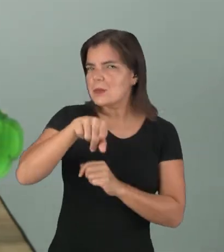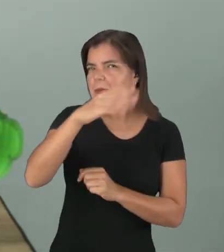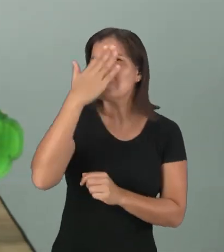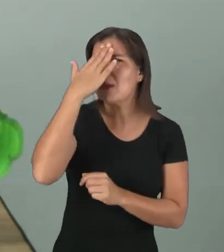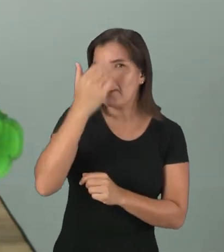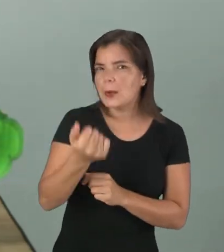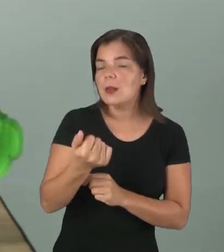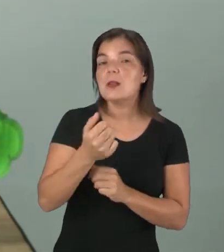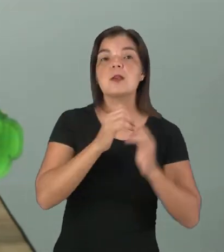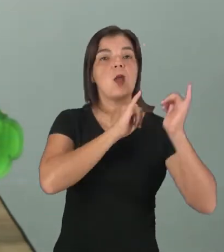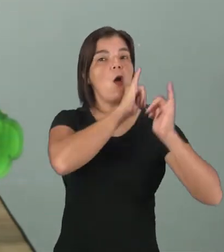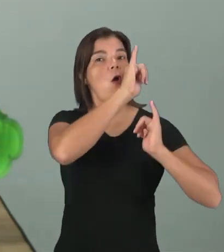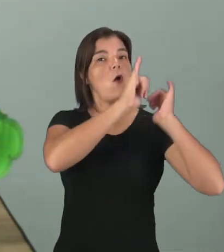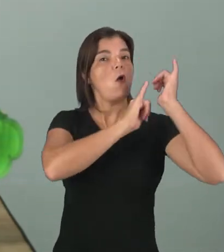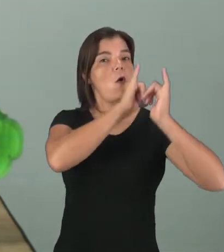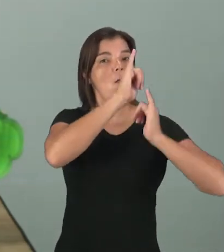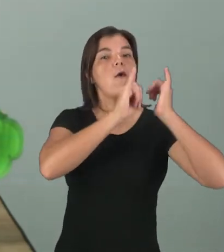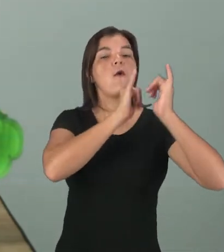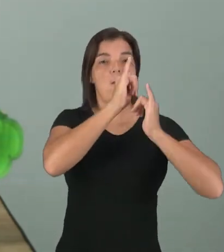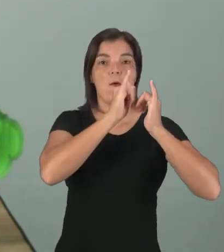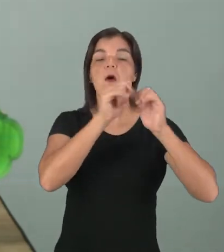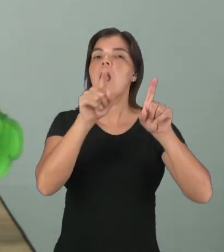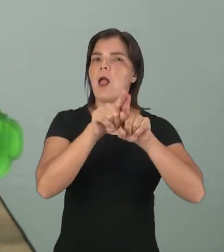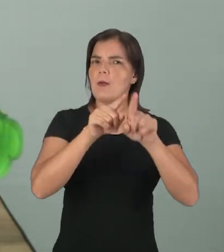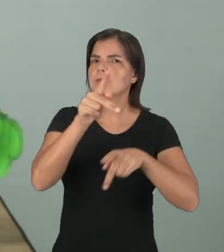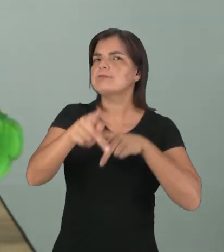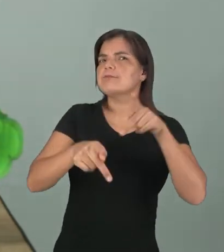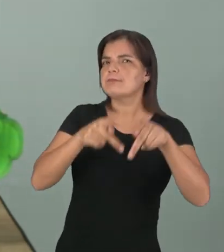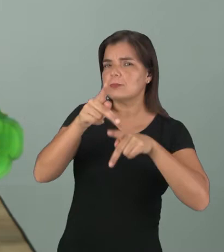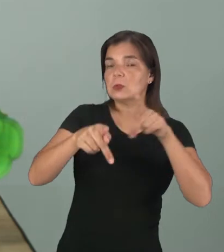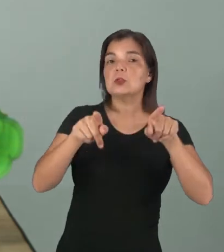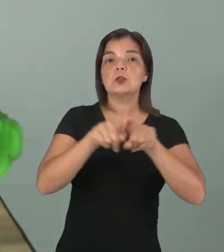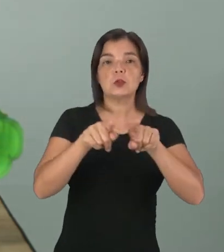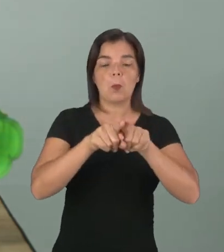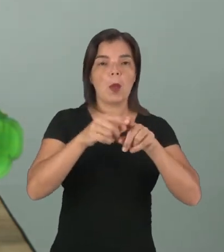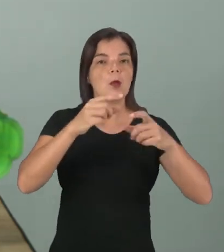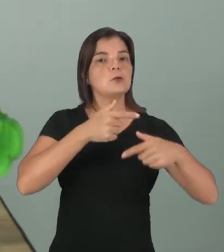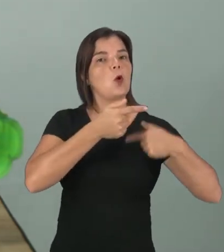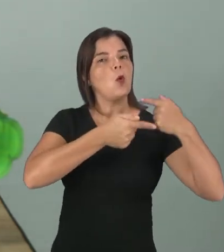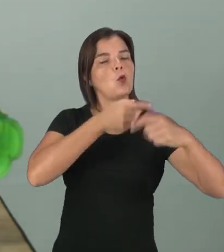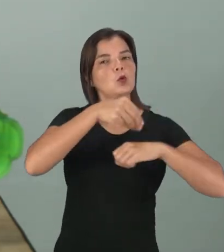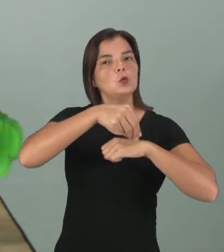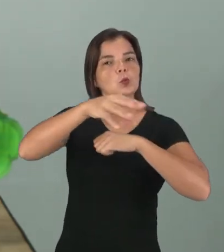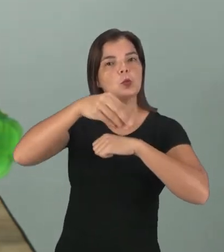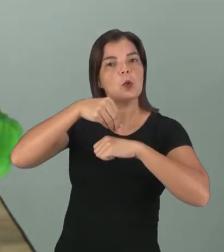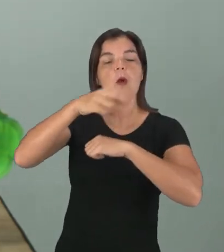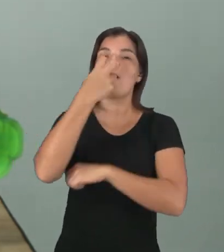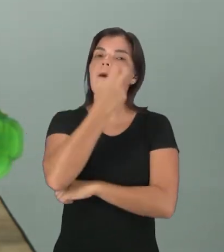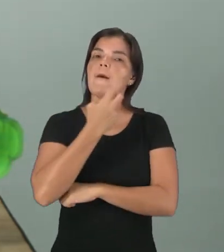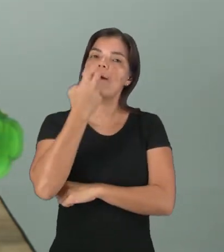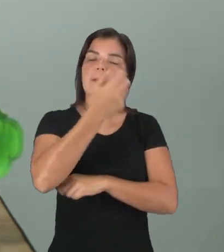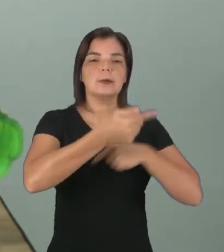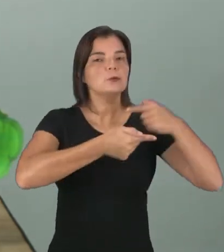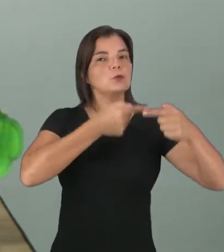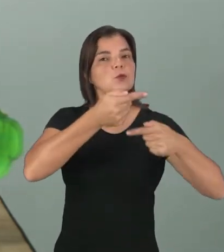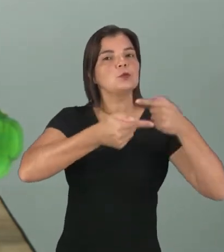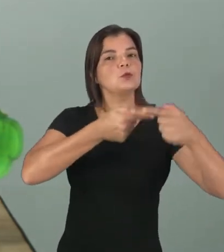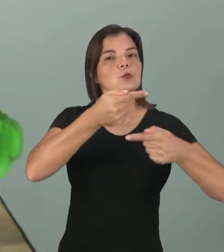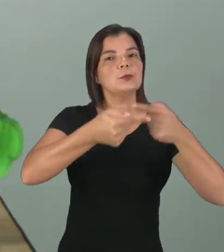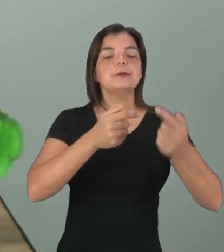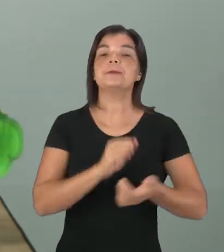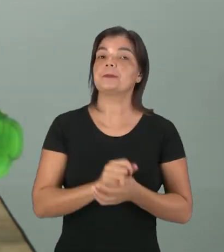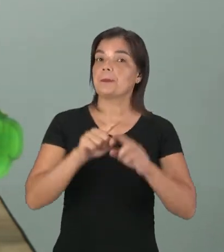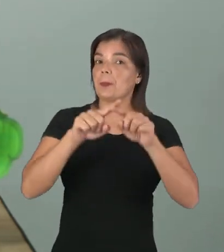sabia que as lendas são de cunho popular? São passadas principalmente oralmente de geração para